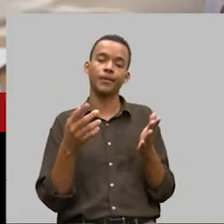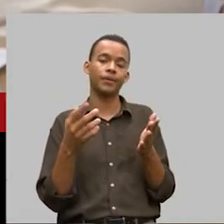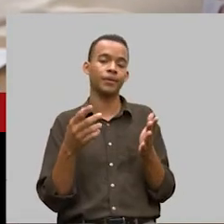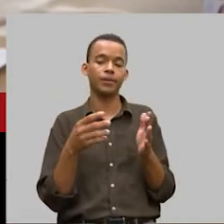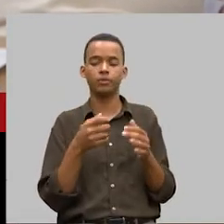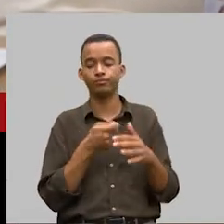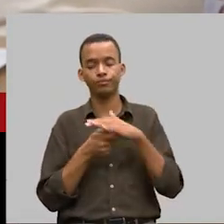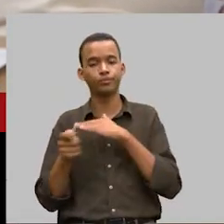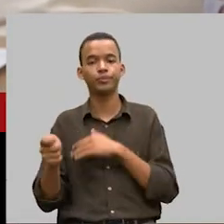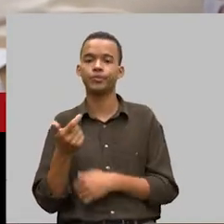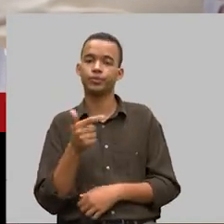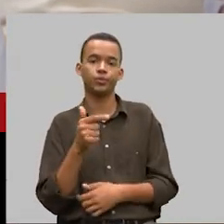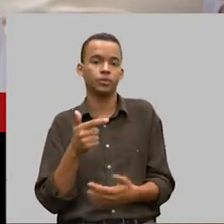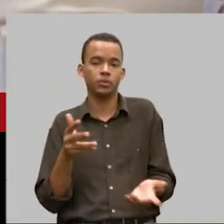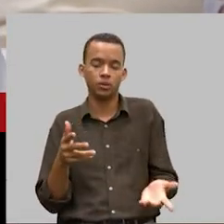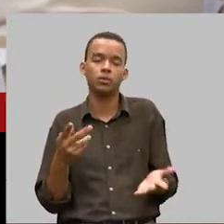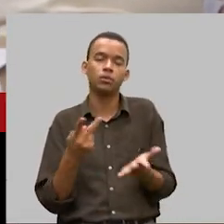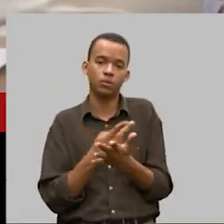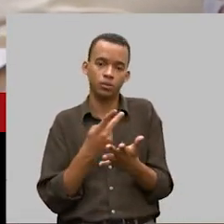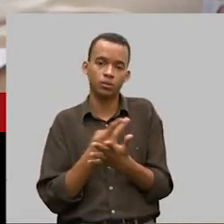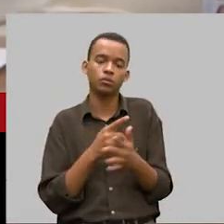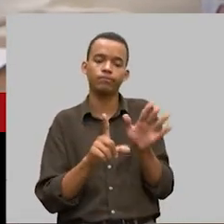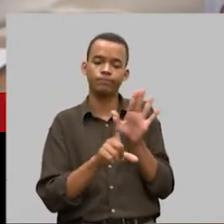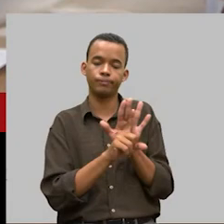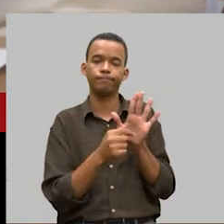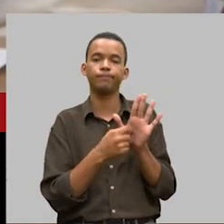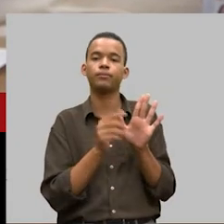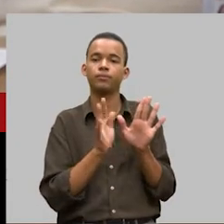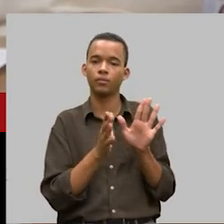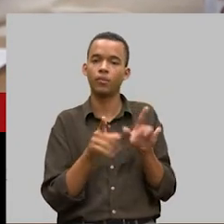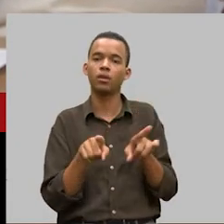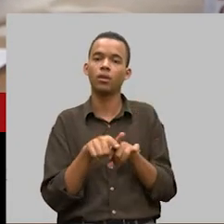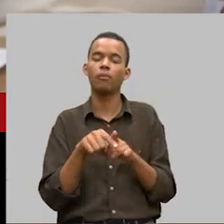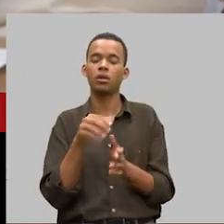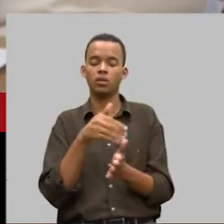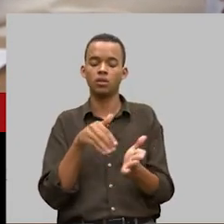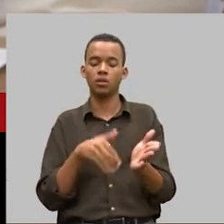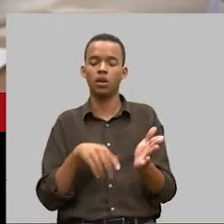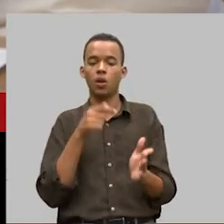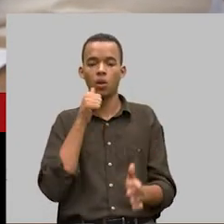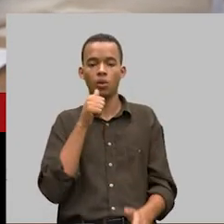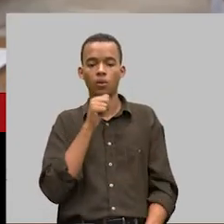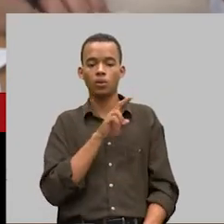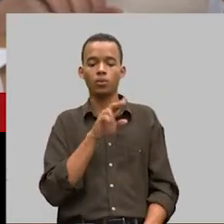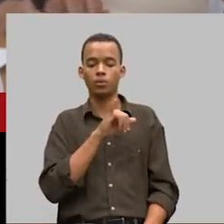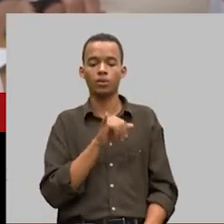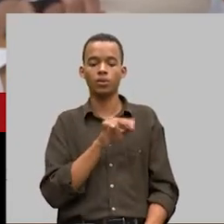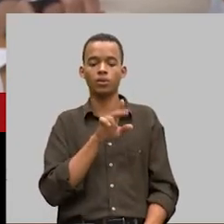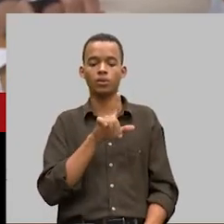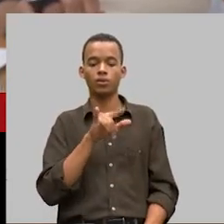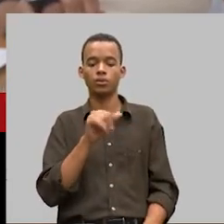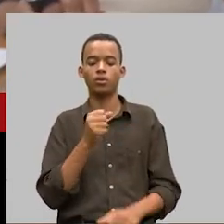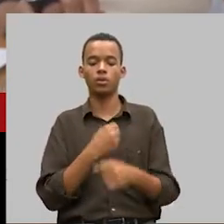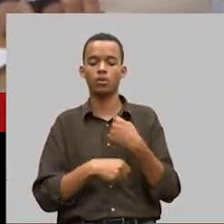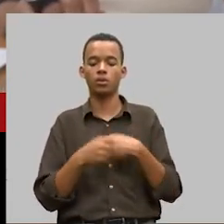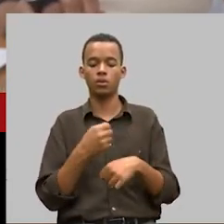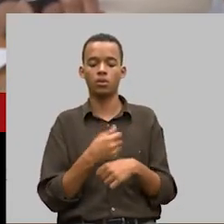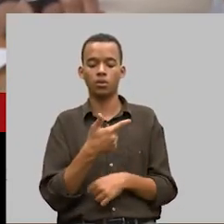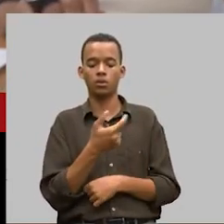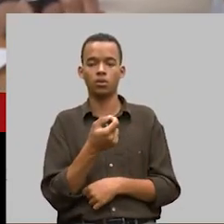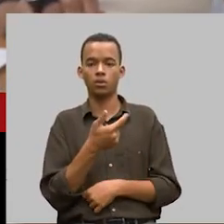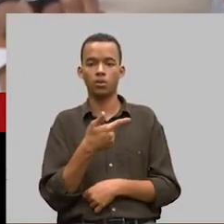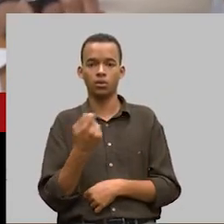legal existe sim tanto é que a secretária Júlia né em 2021 quando a gente